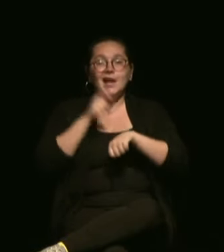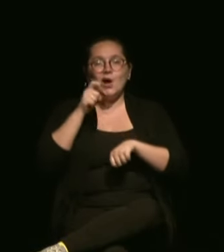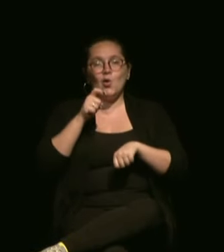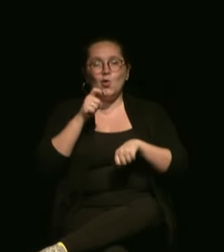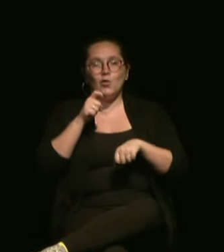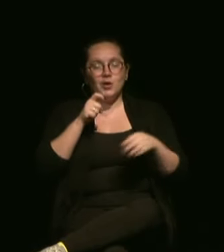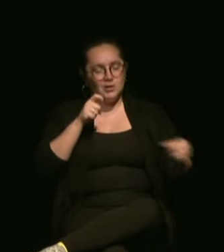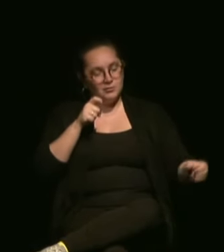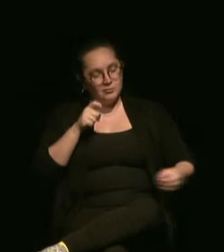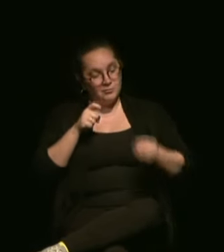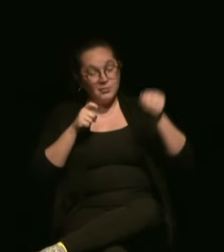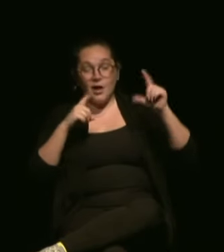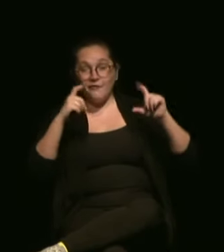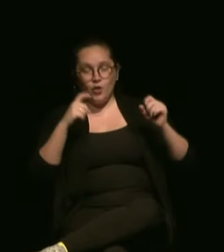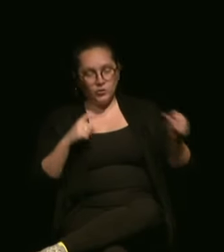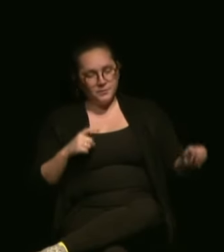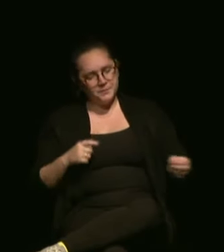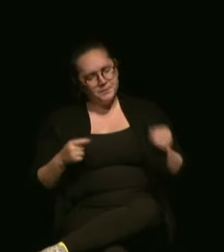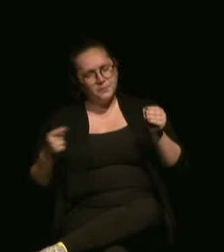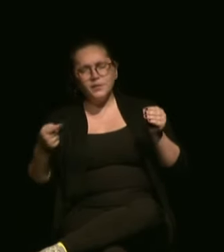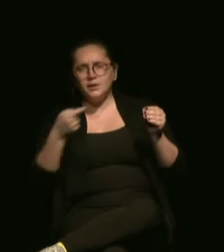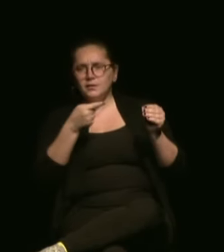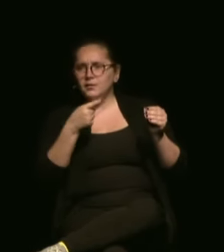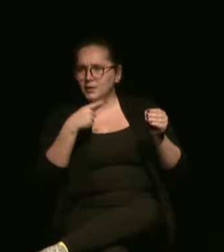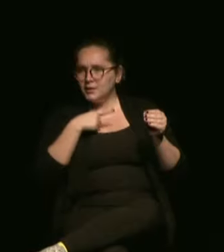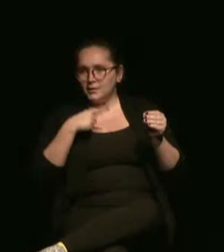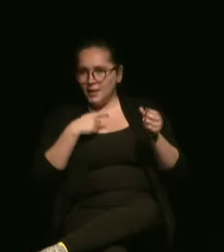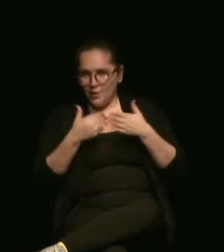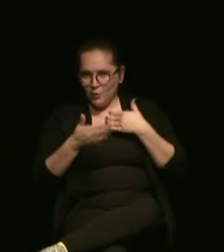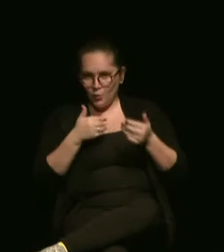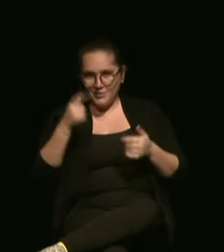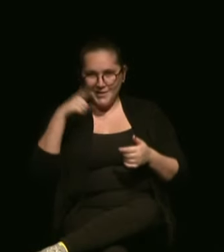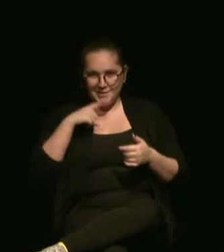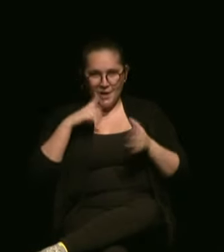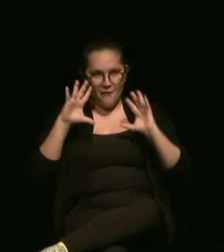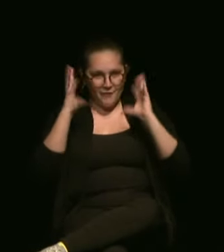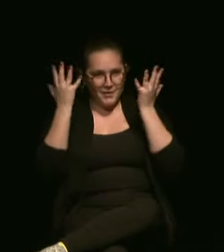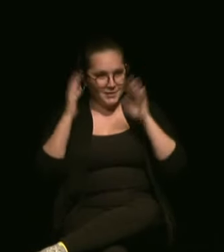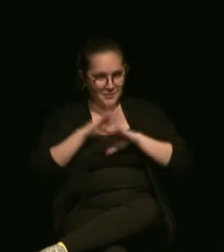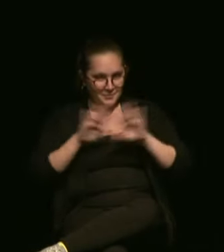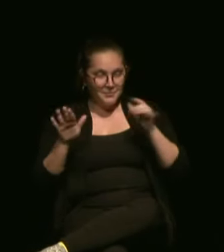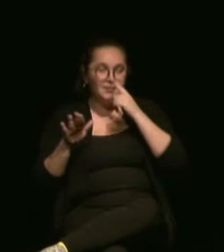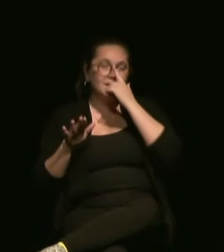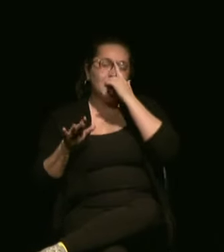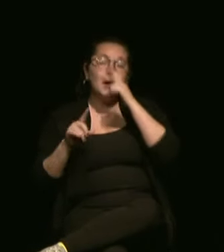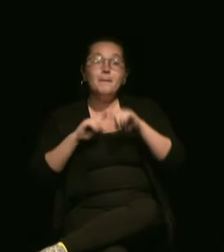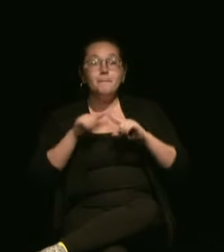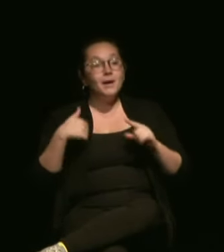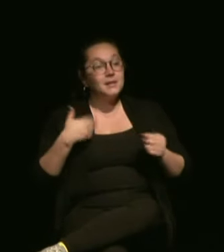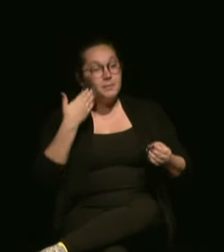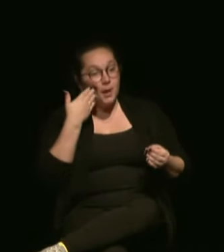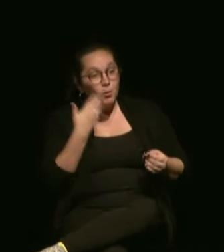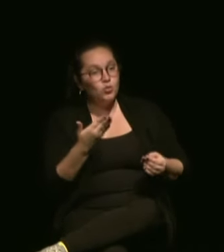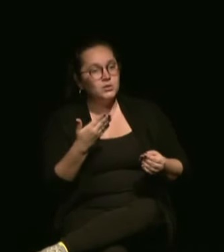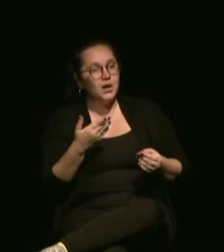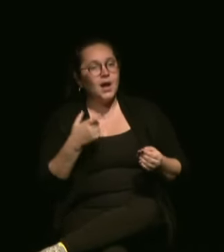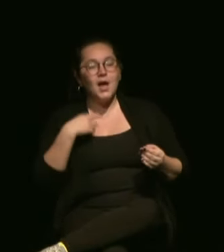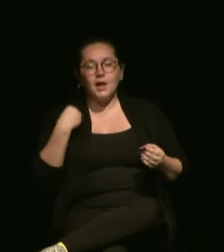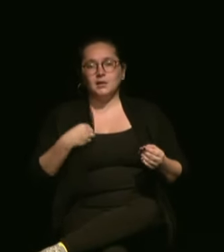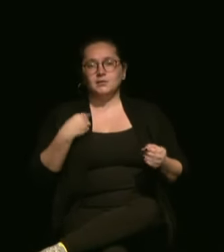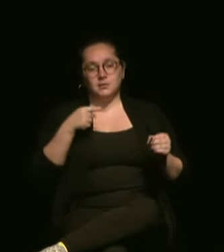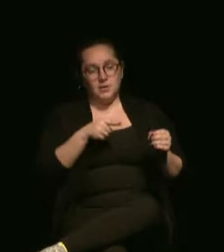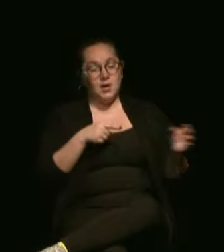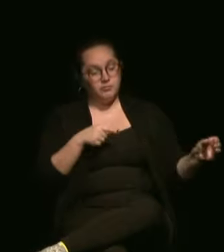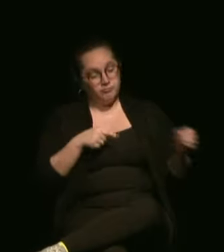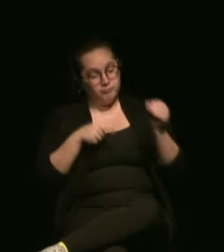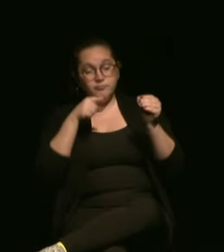em que você é rainha da... Eu não sei se Jundiaí tem a festa da uva, mas digamos que tem. É para provar que, de fato, ela foi a rainha